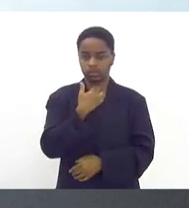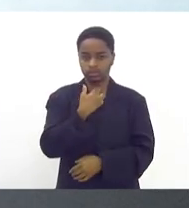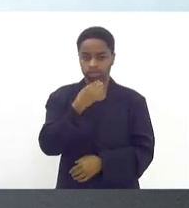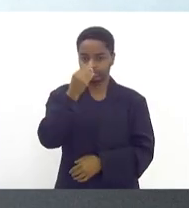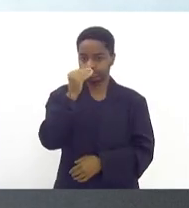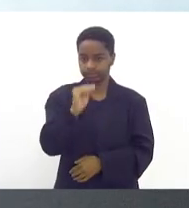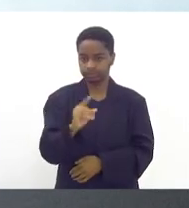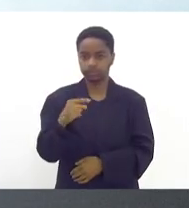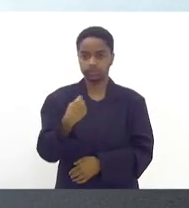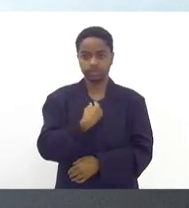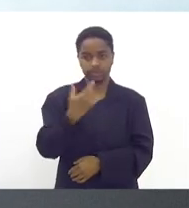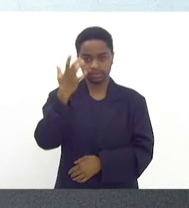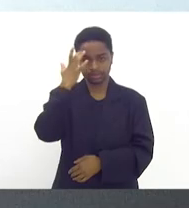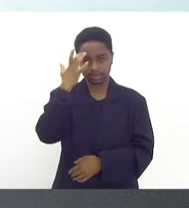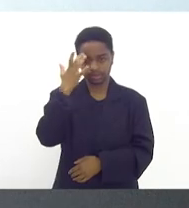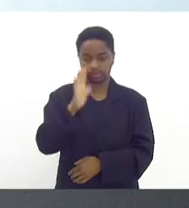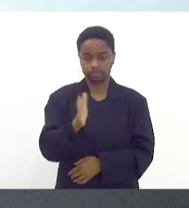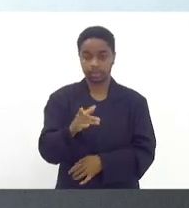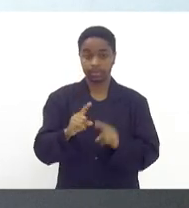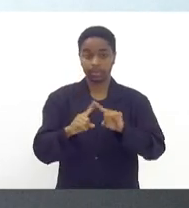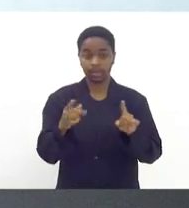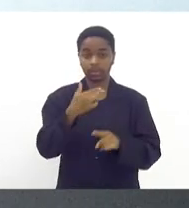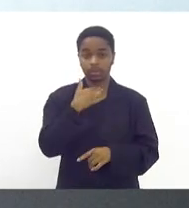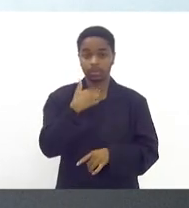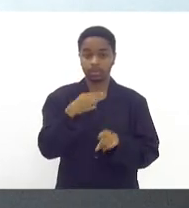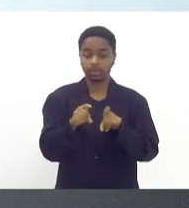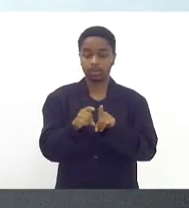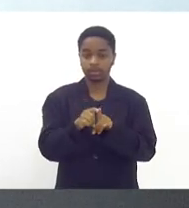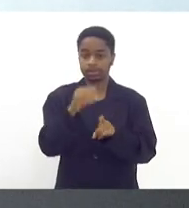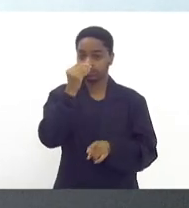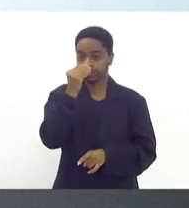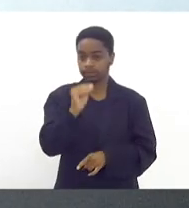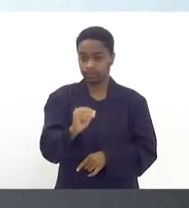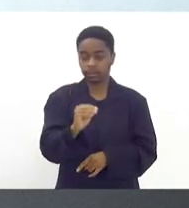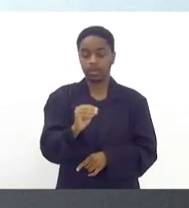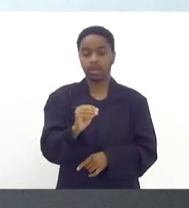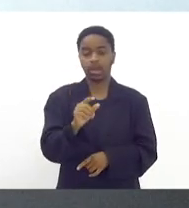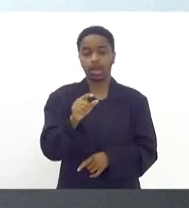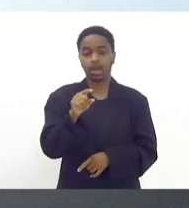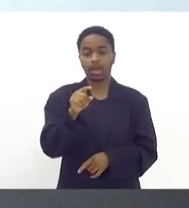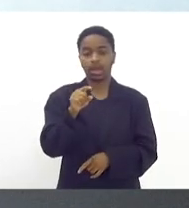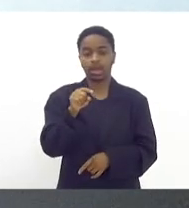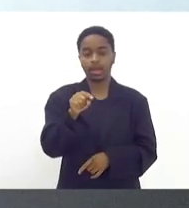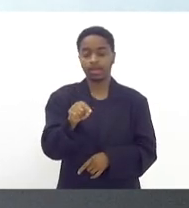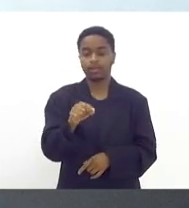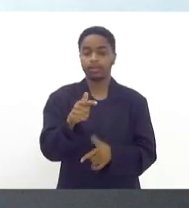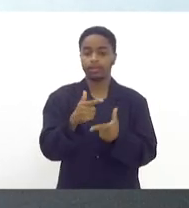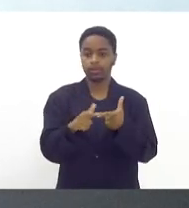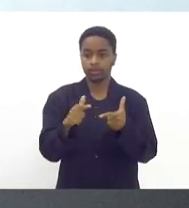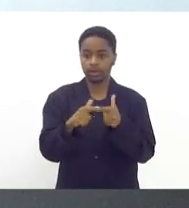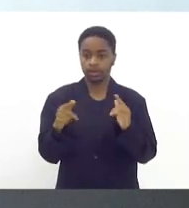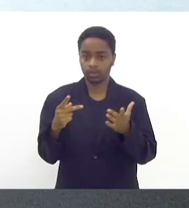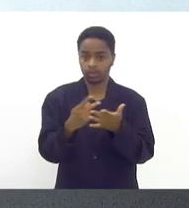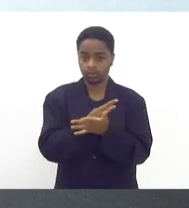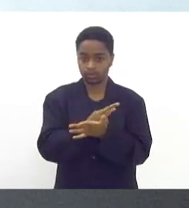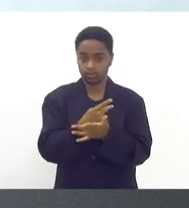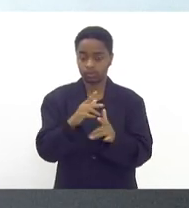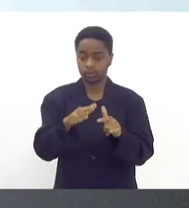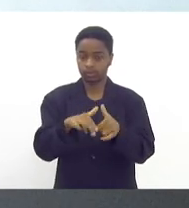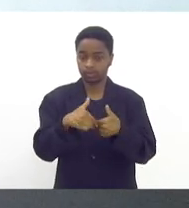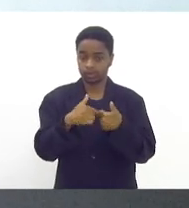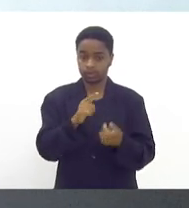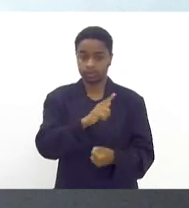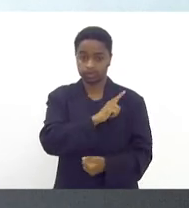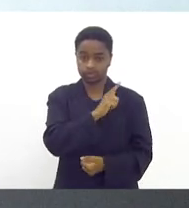todos disso mas também não podemos ignorar que parte desse problema é decorrente da gestão dos